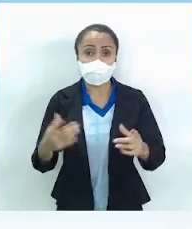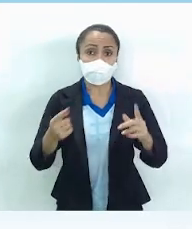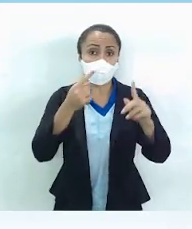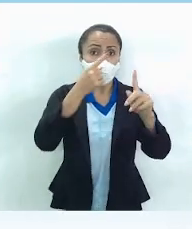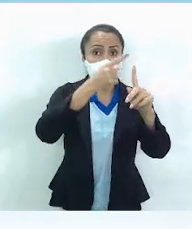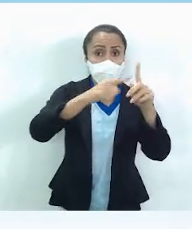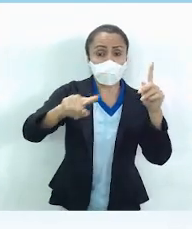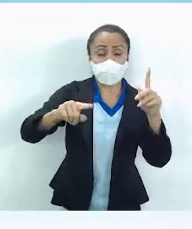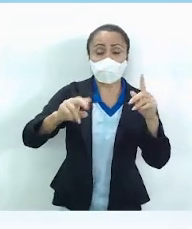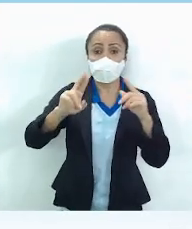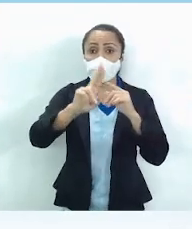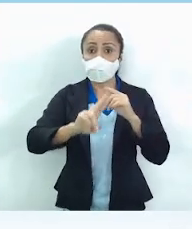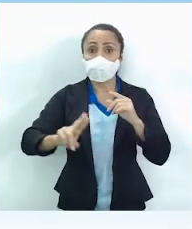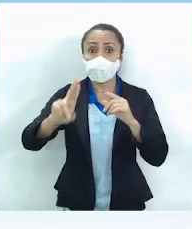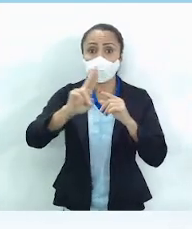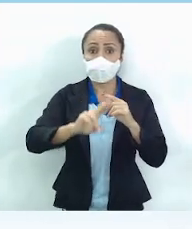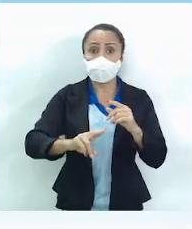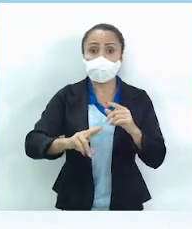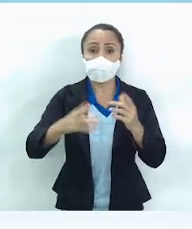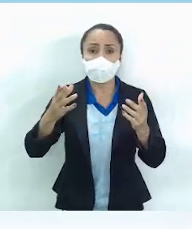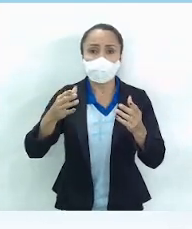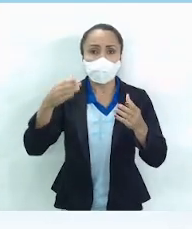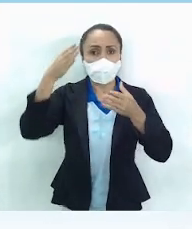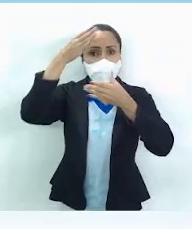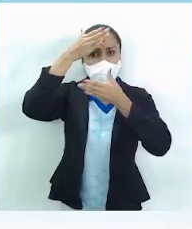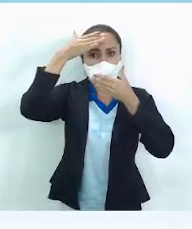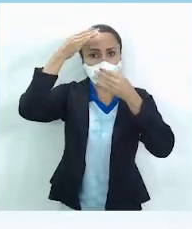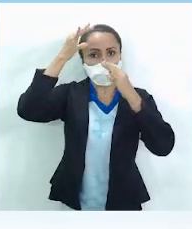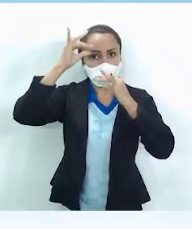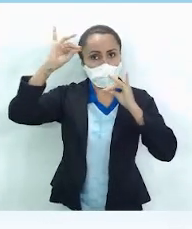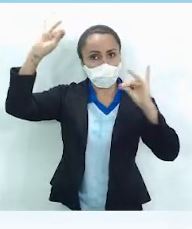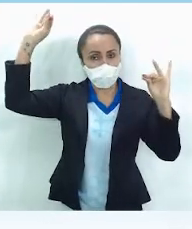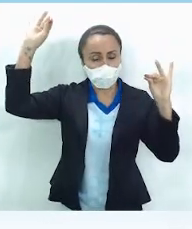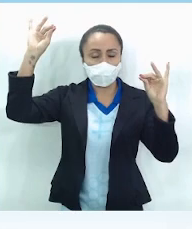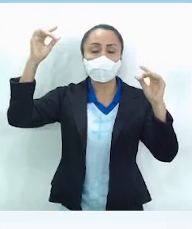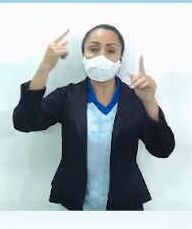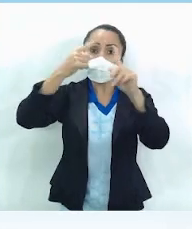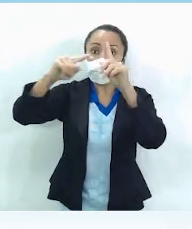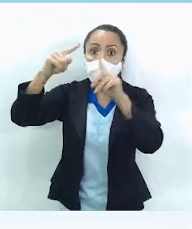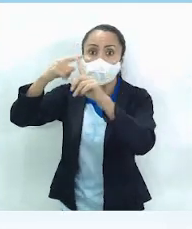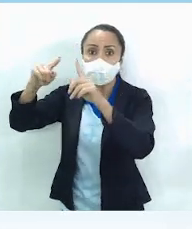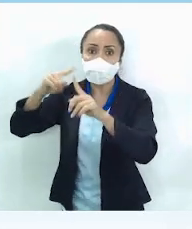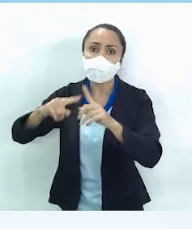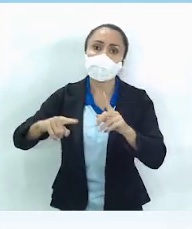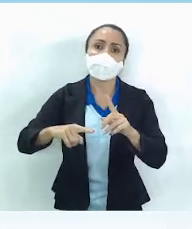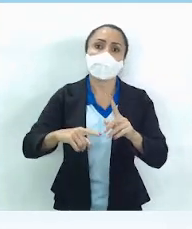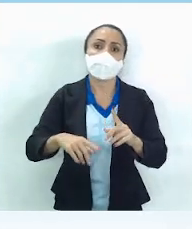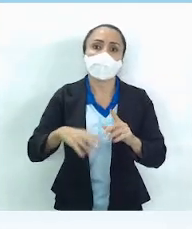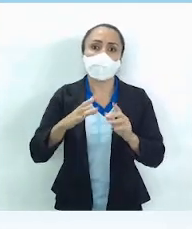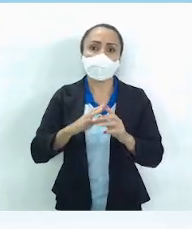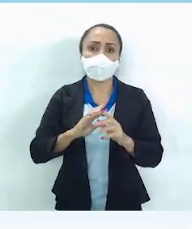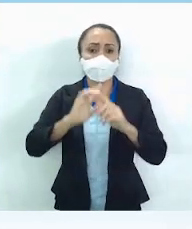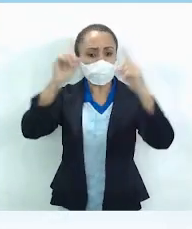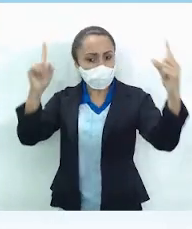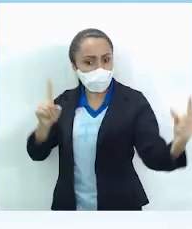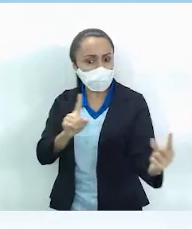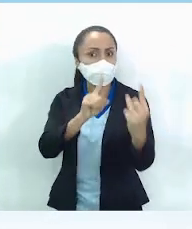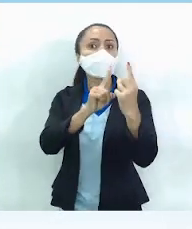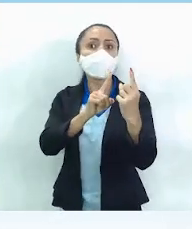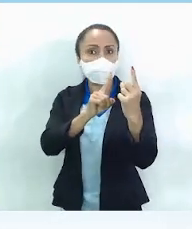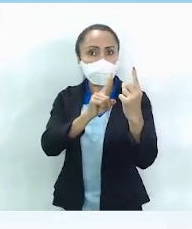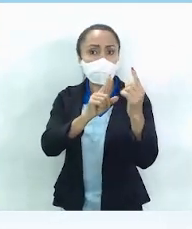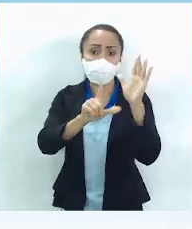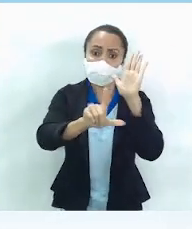o uso dos véus. Então isso para o grupo radical é uma afronta às leis